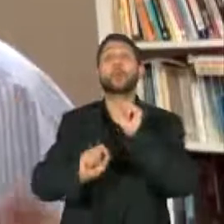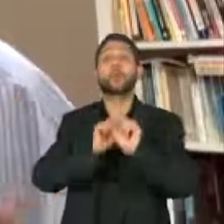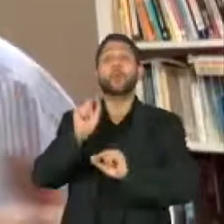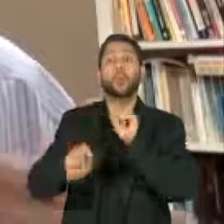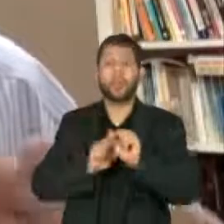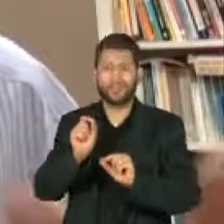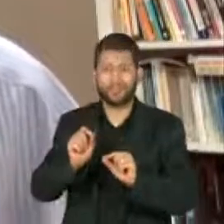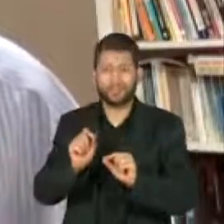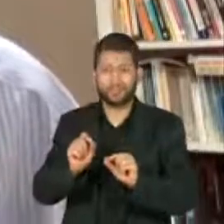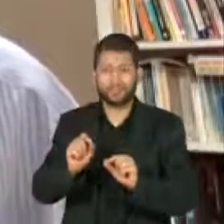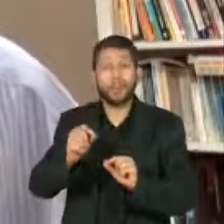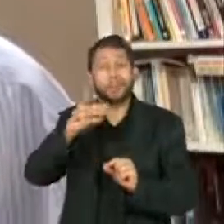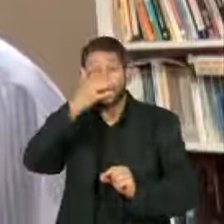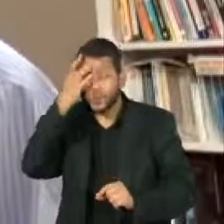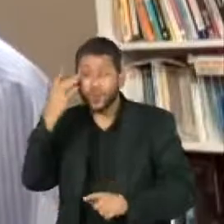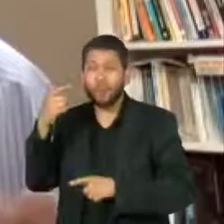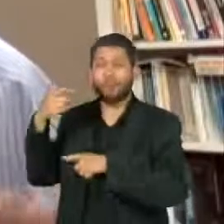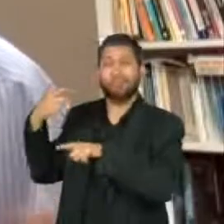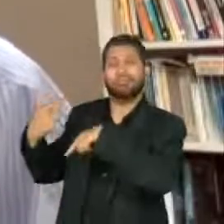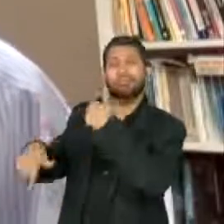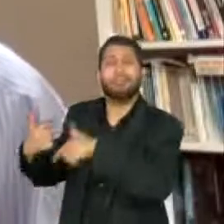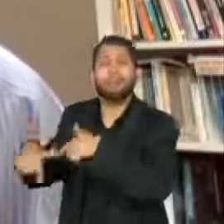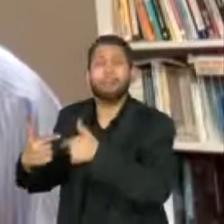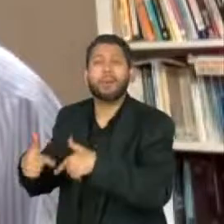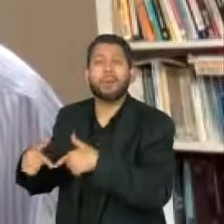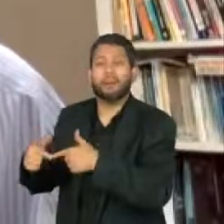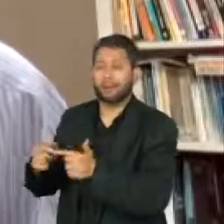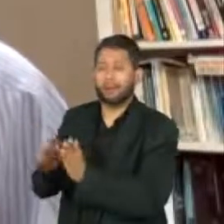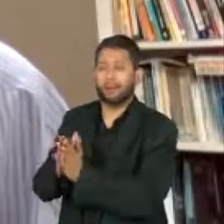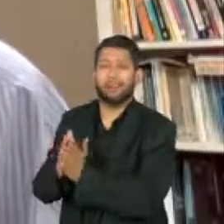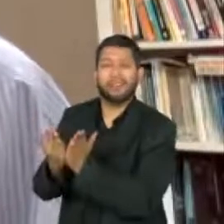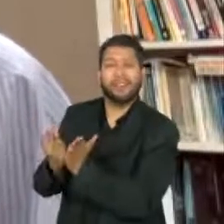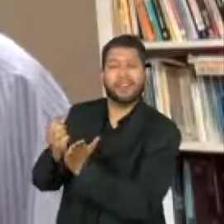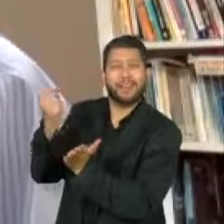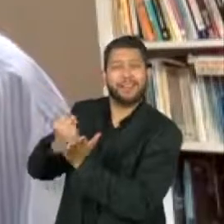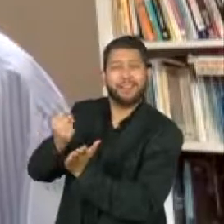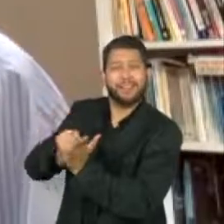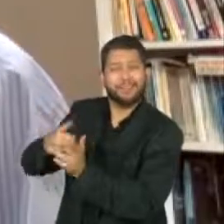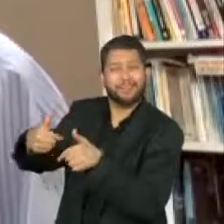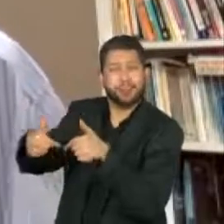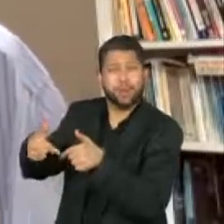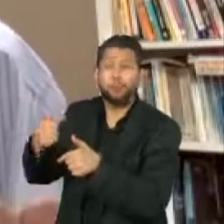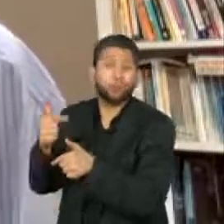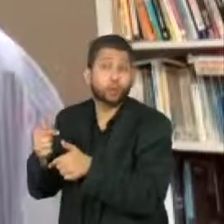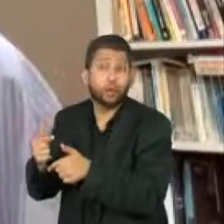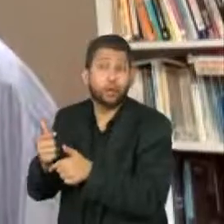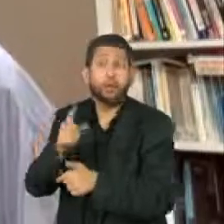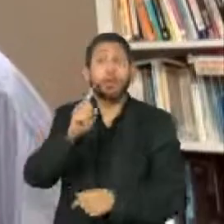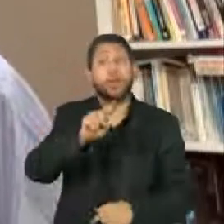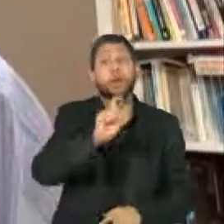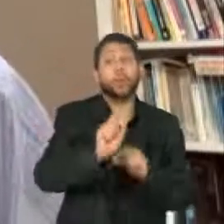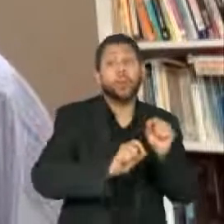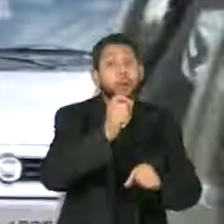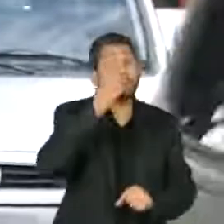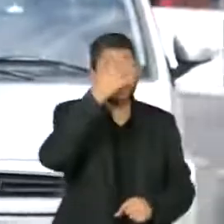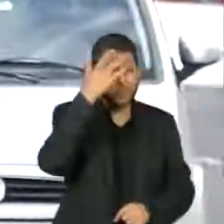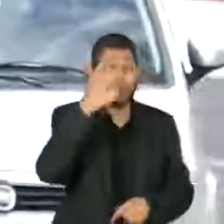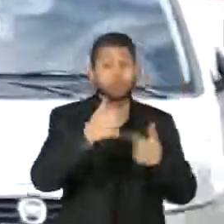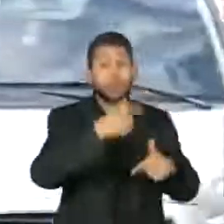do nível de ocupação, ou seja, do emprego das pessoas, foi no trabalho